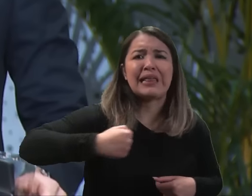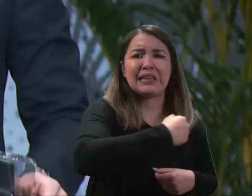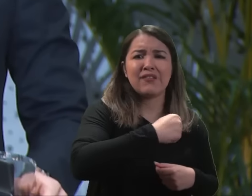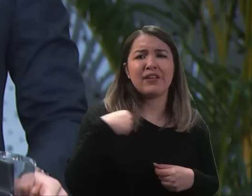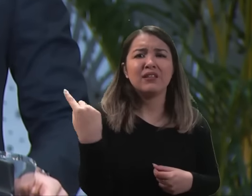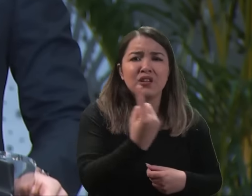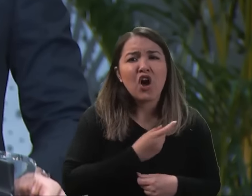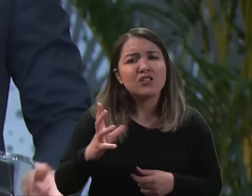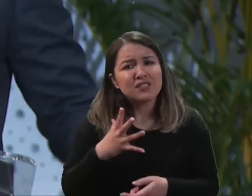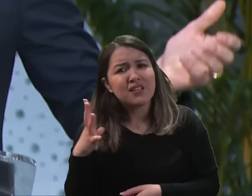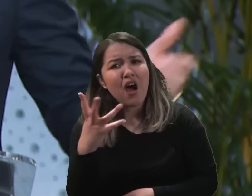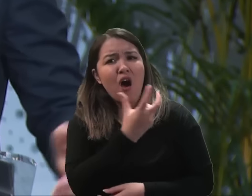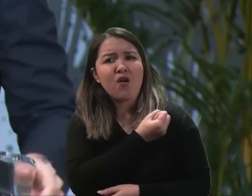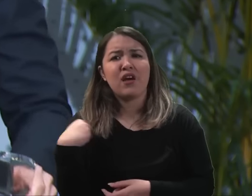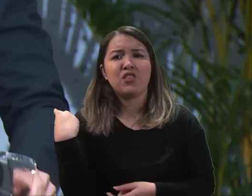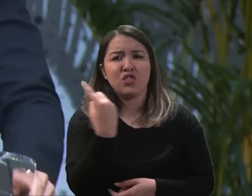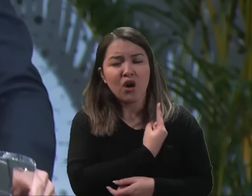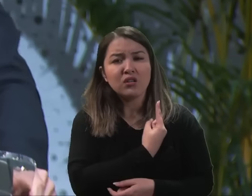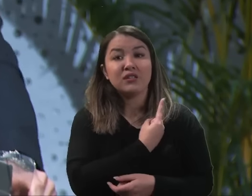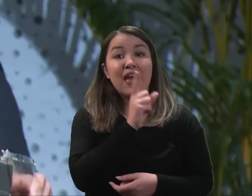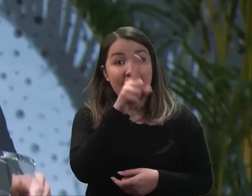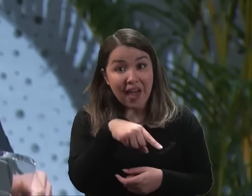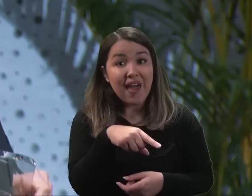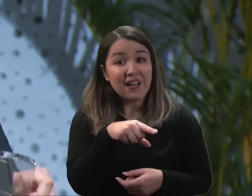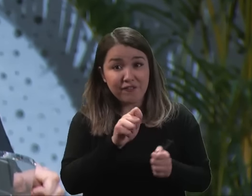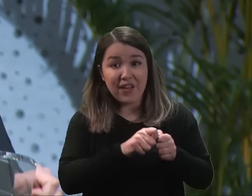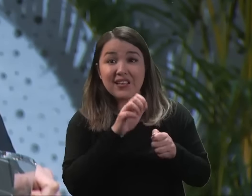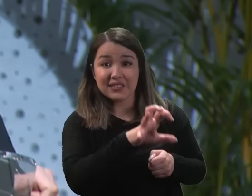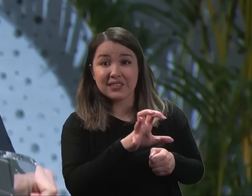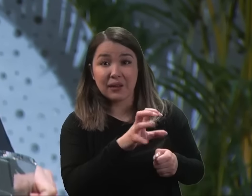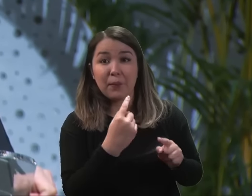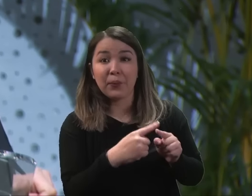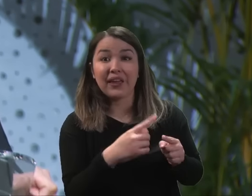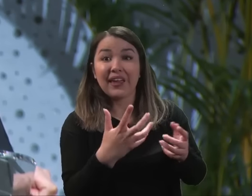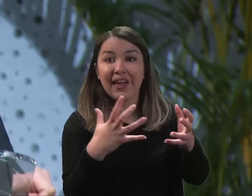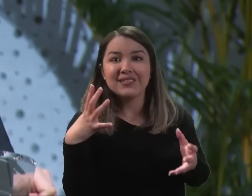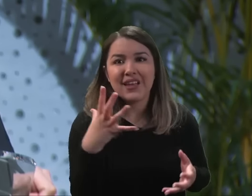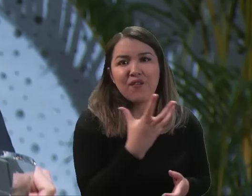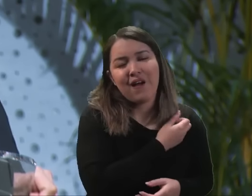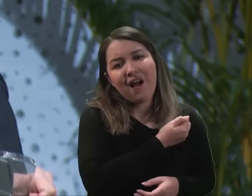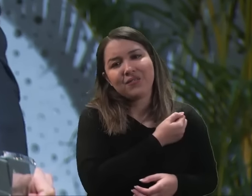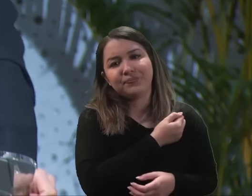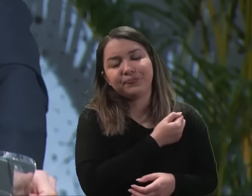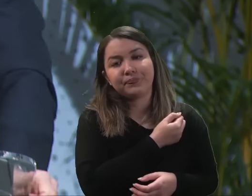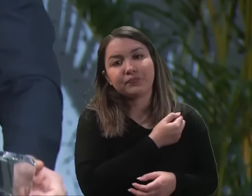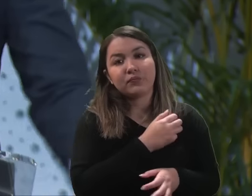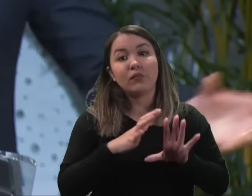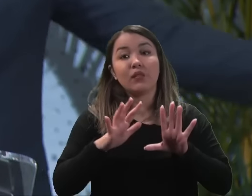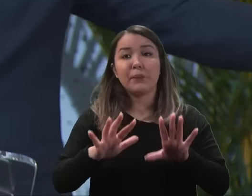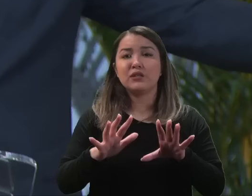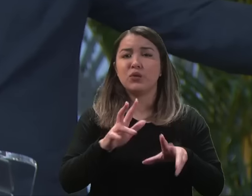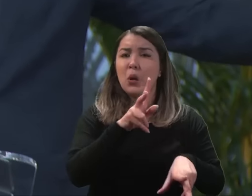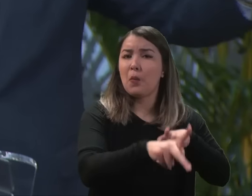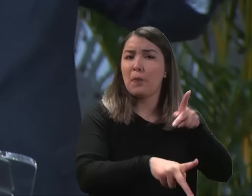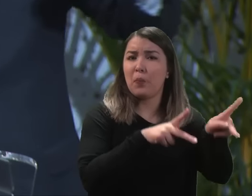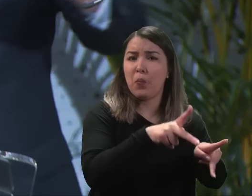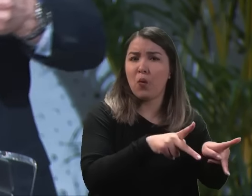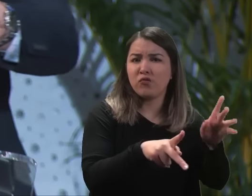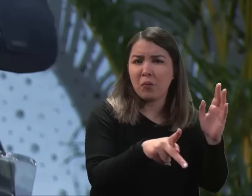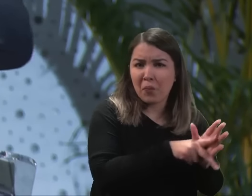com os povos que habitavam Canaã no entanto quando o povo do senhor